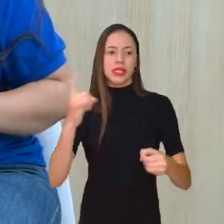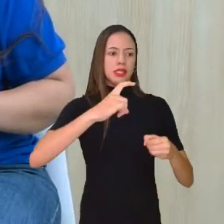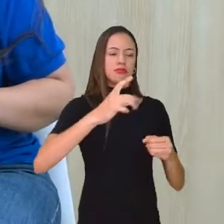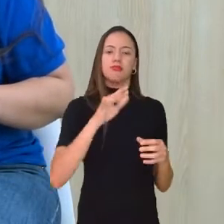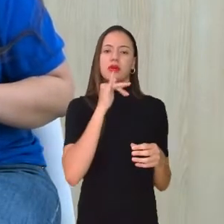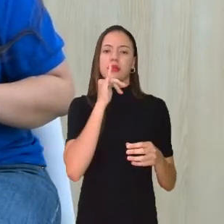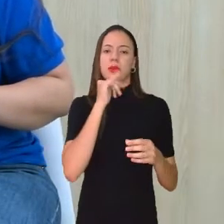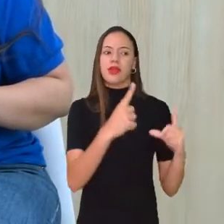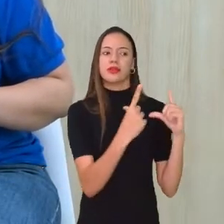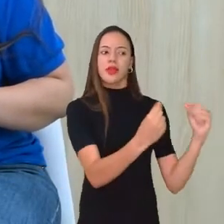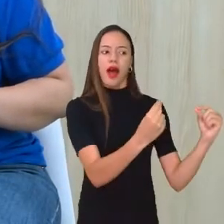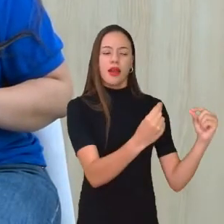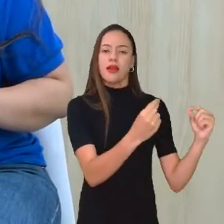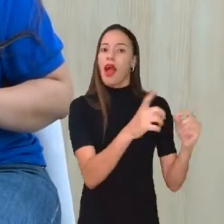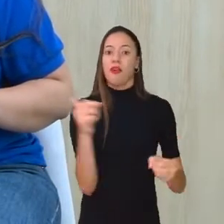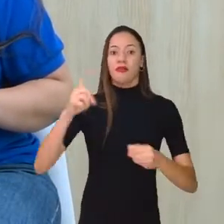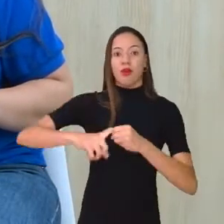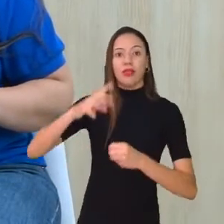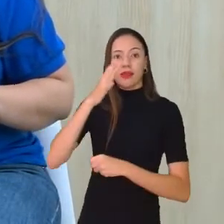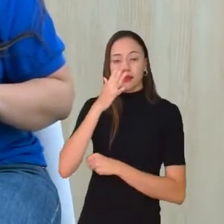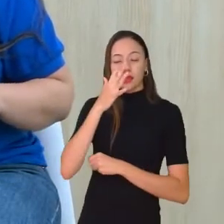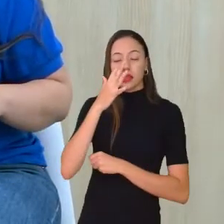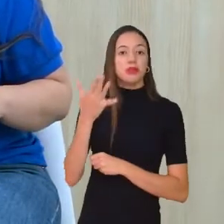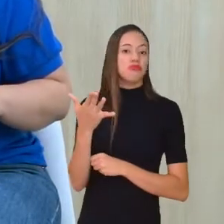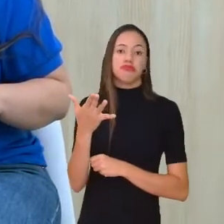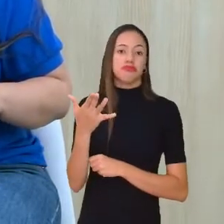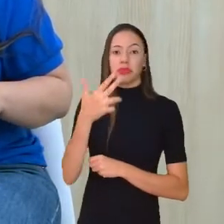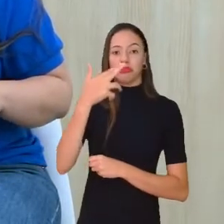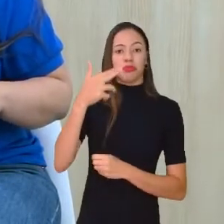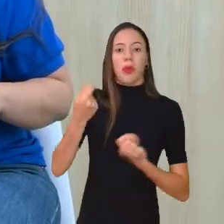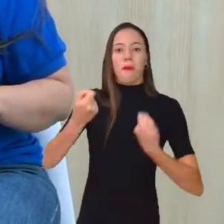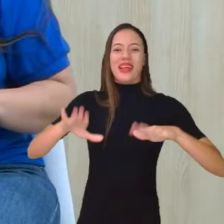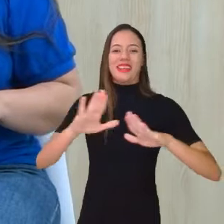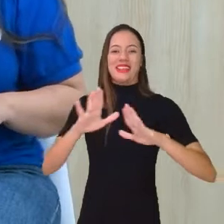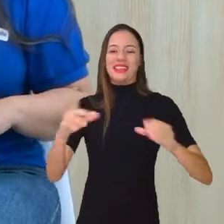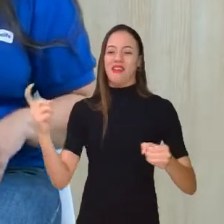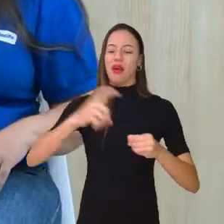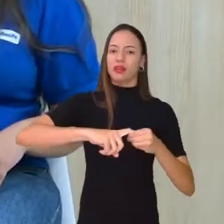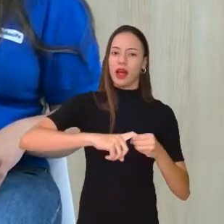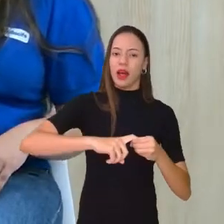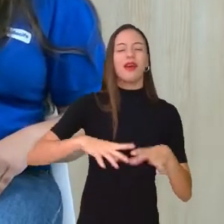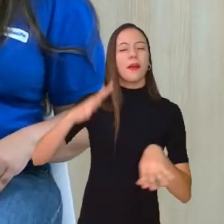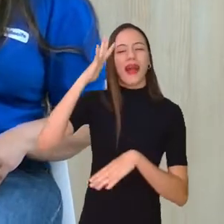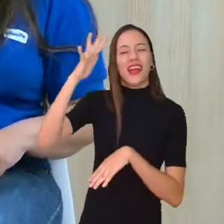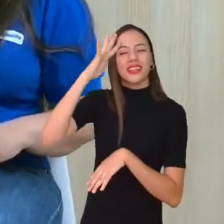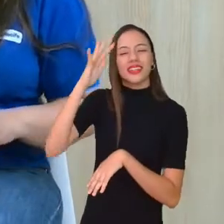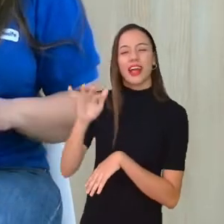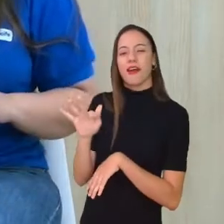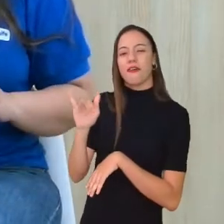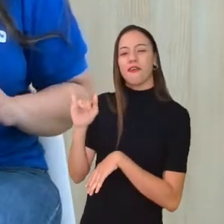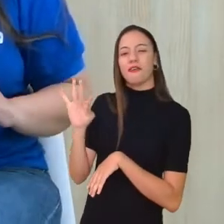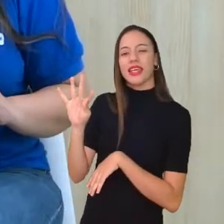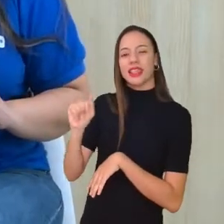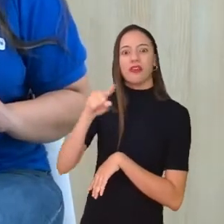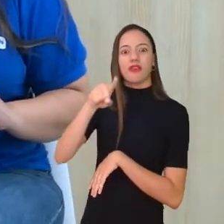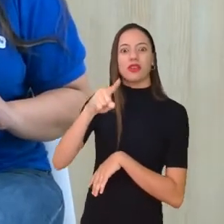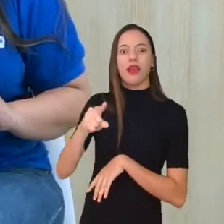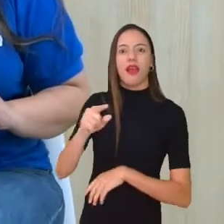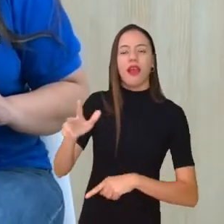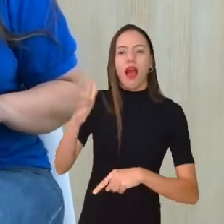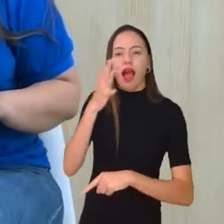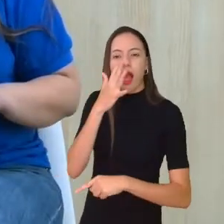seja, imagina isso com a fita, né? Imagina tu assistiu a fita e tu cochilou. Impossível. Né? Cochilou e parei aonde, né?